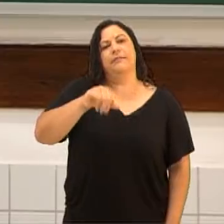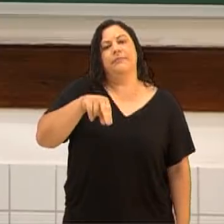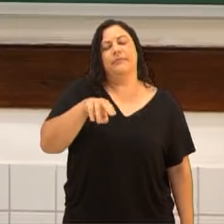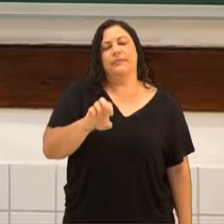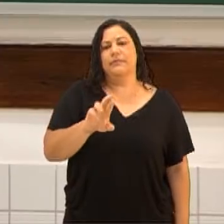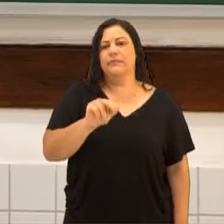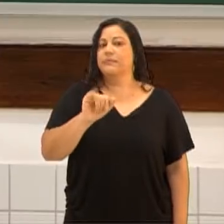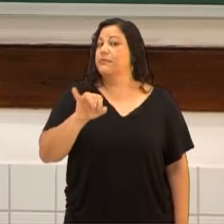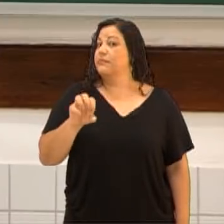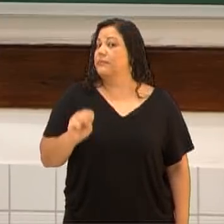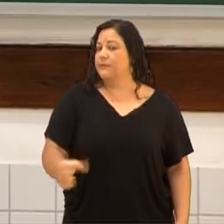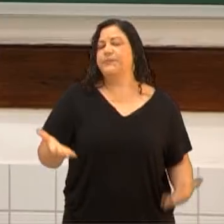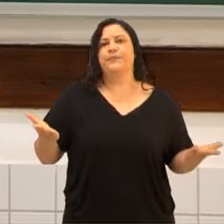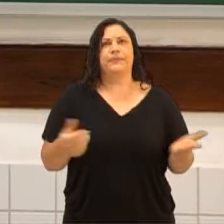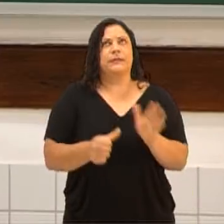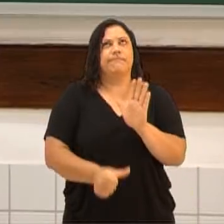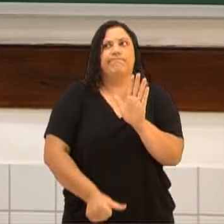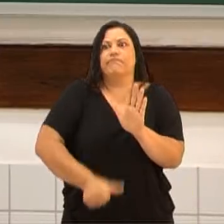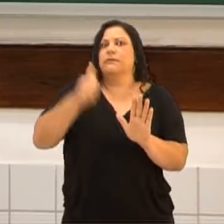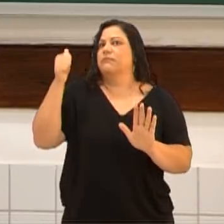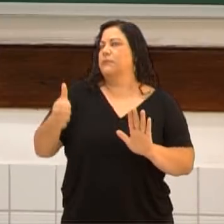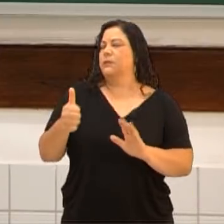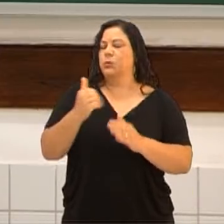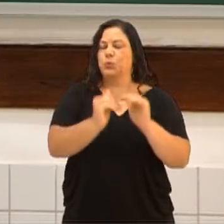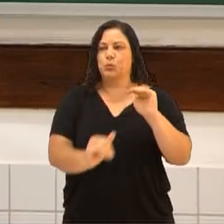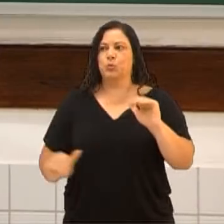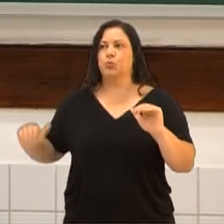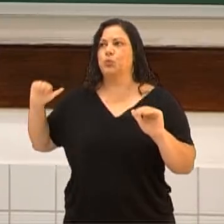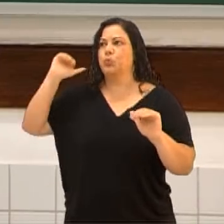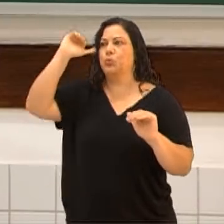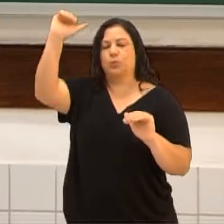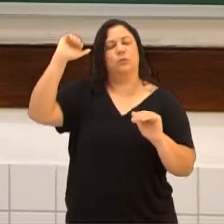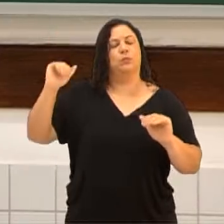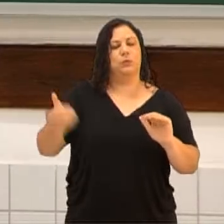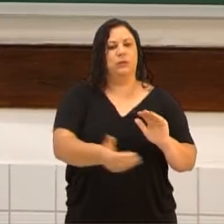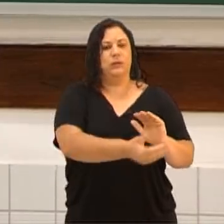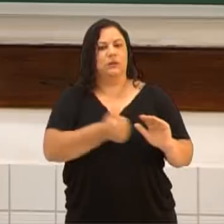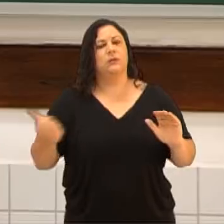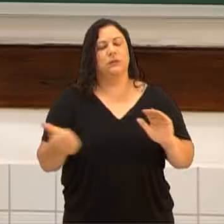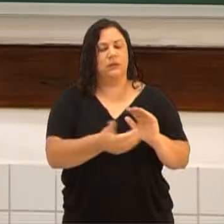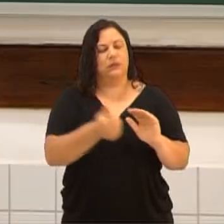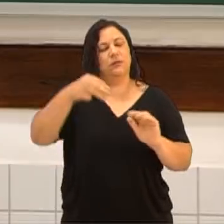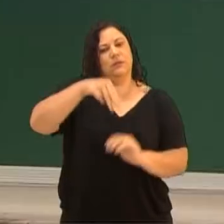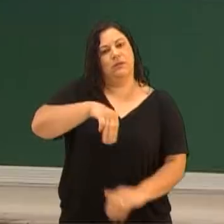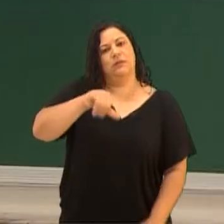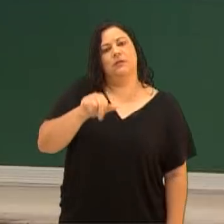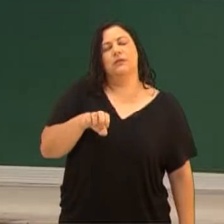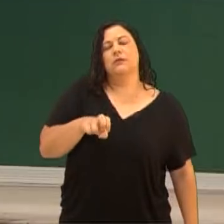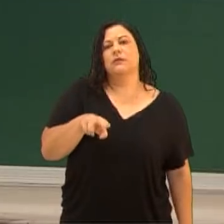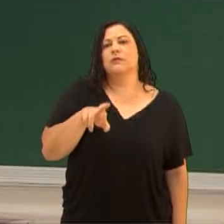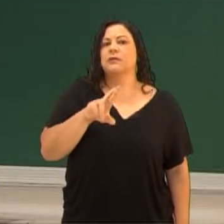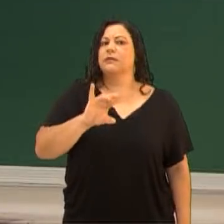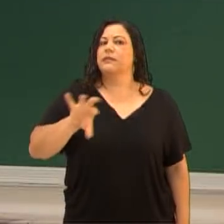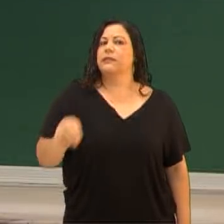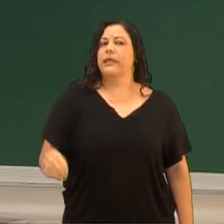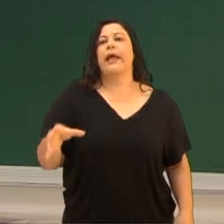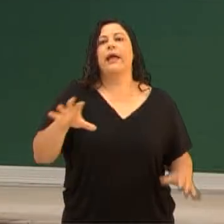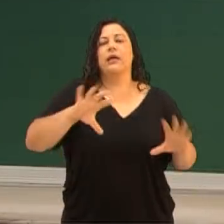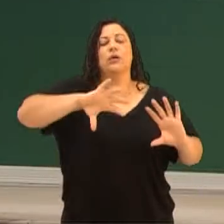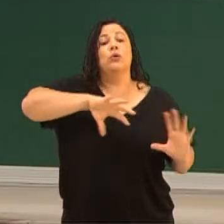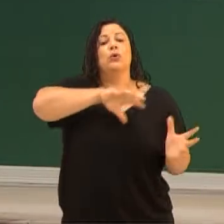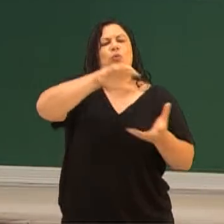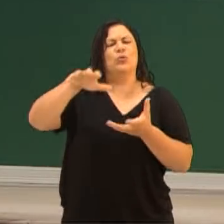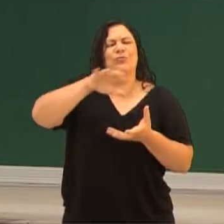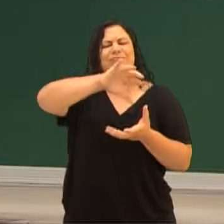está nos primeiros lugares em todos os rankings de exploração mineral. Contudo, o continente é o mais pobre do